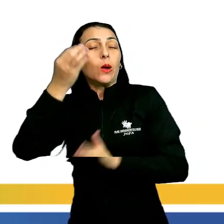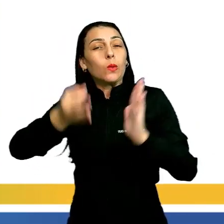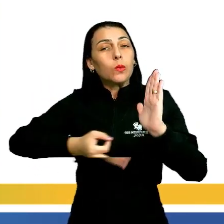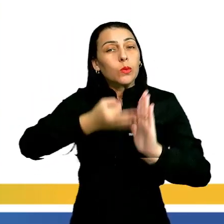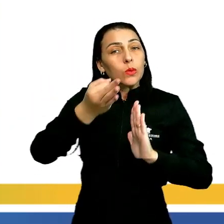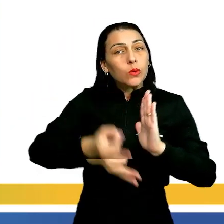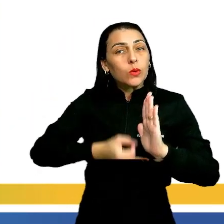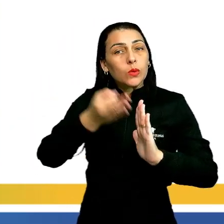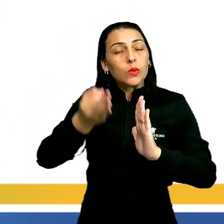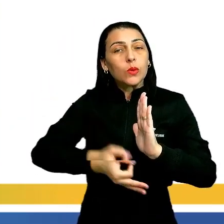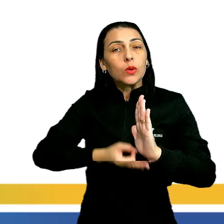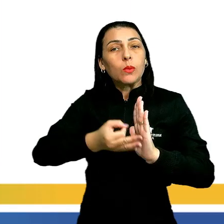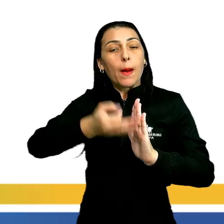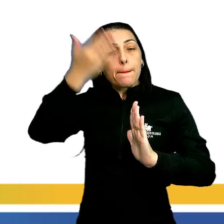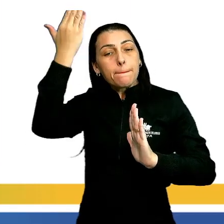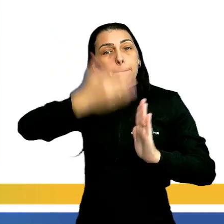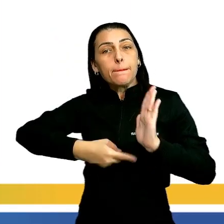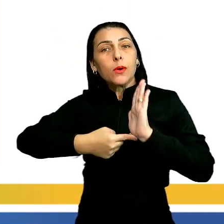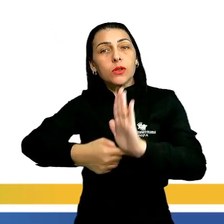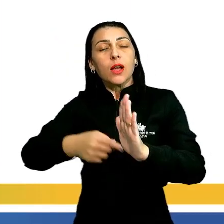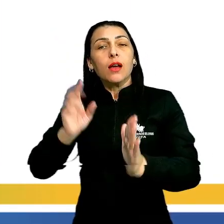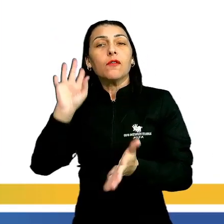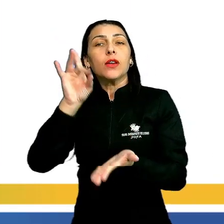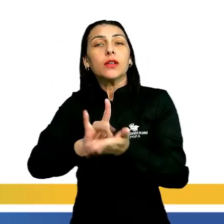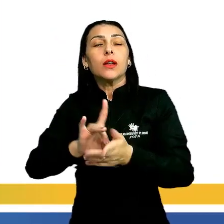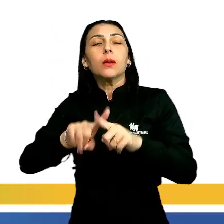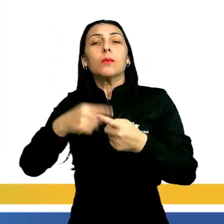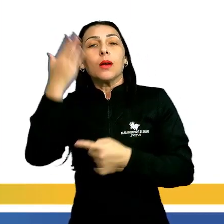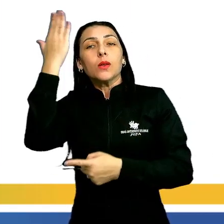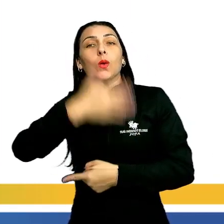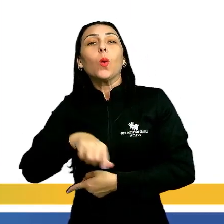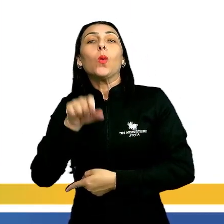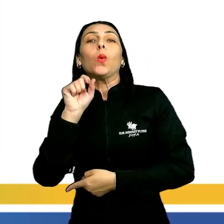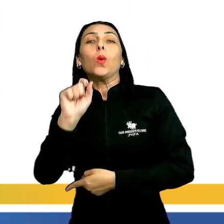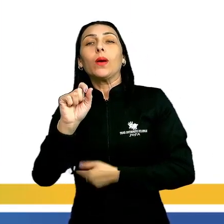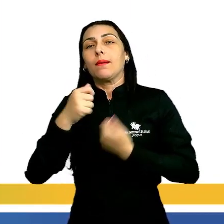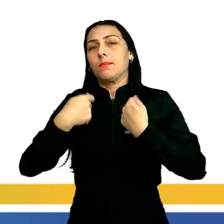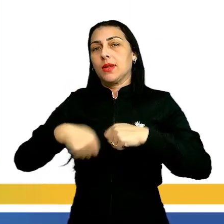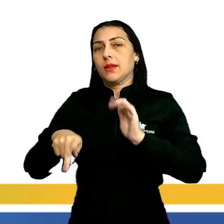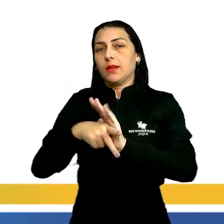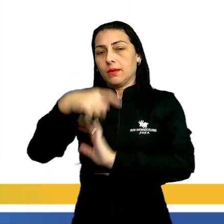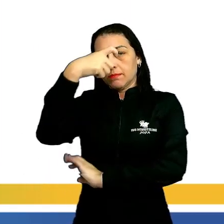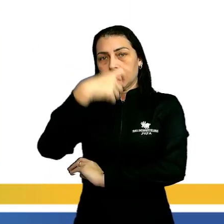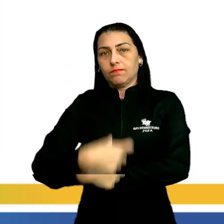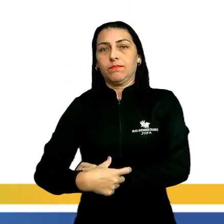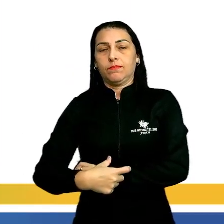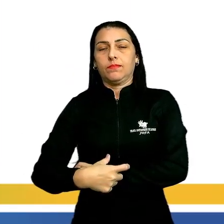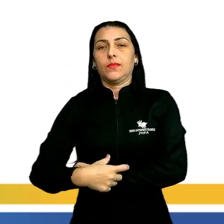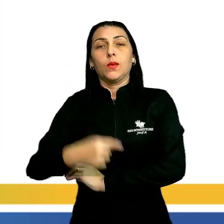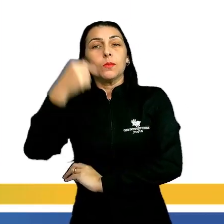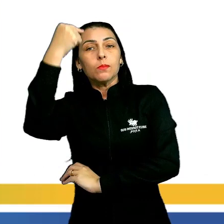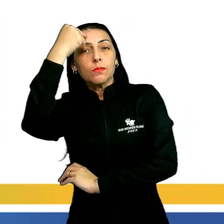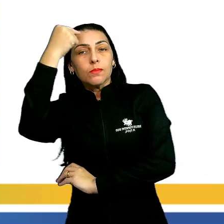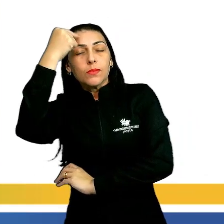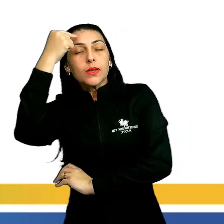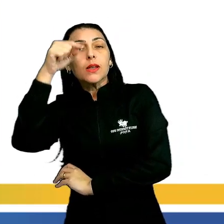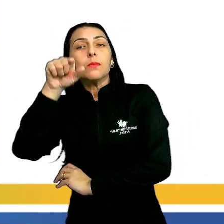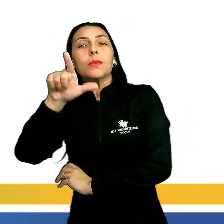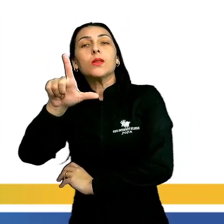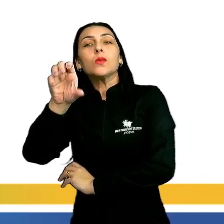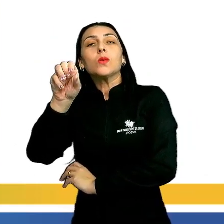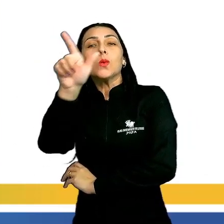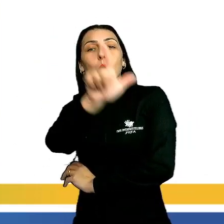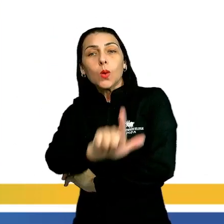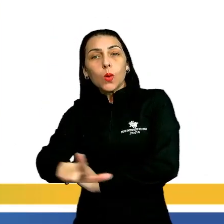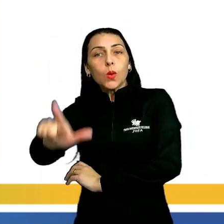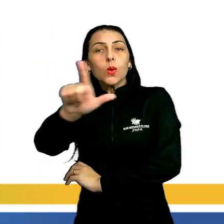para defender a verdade, mas para defender aquilo que é conveniente. Mesmo sendo um pensamento lógico, pode